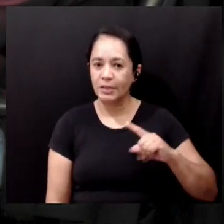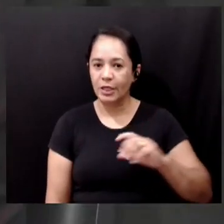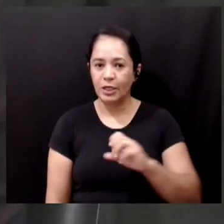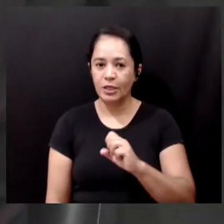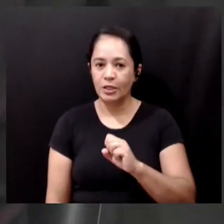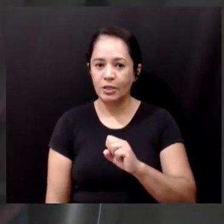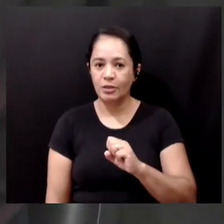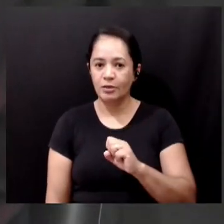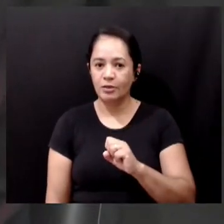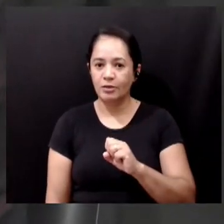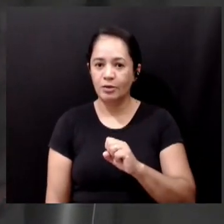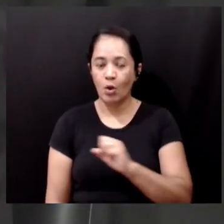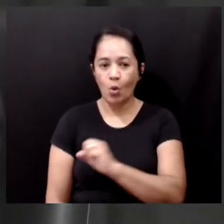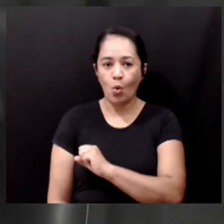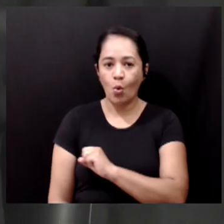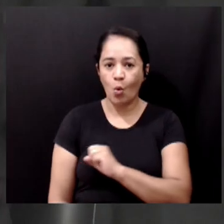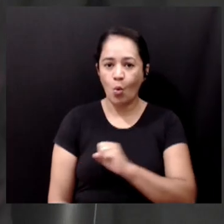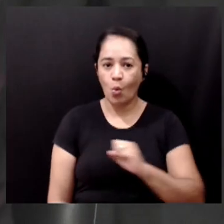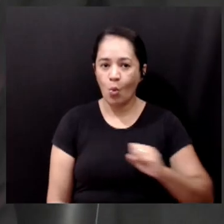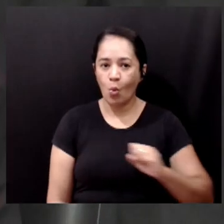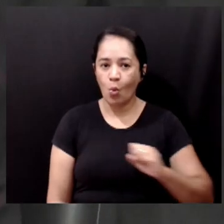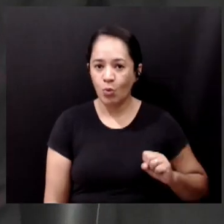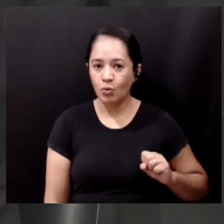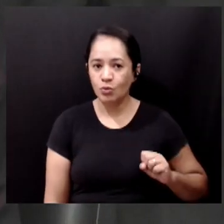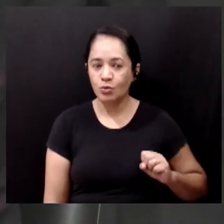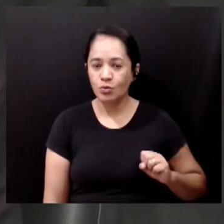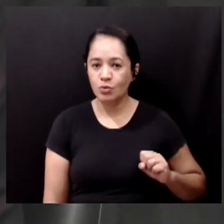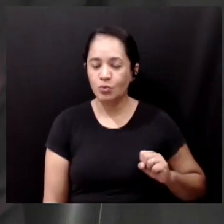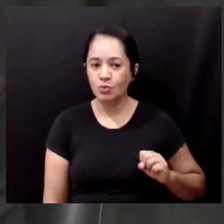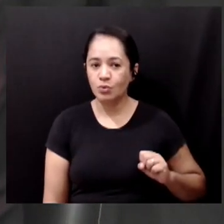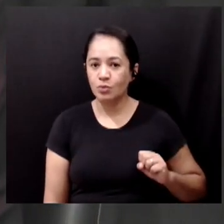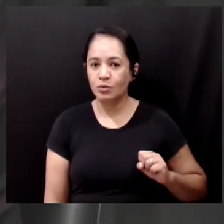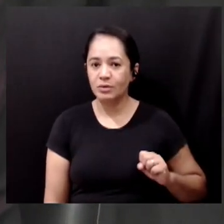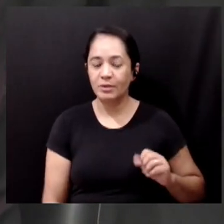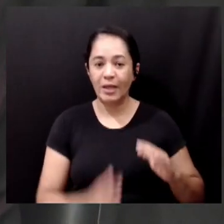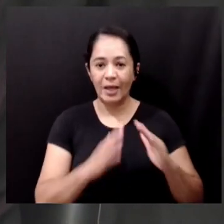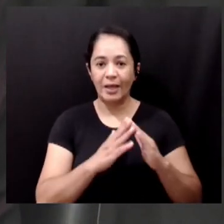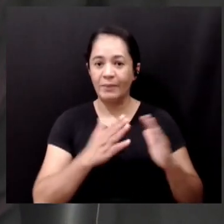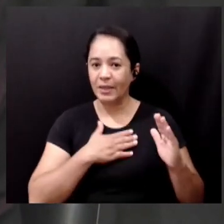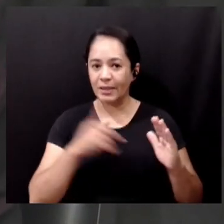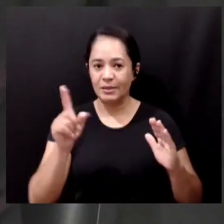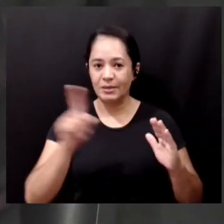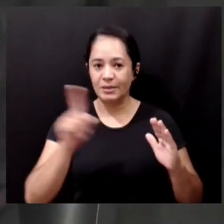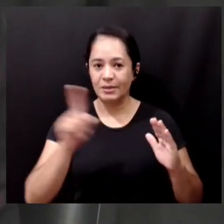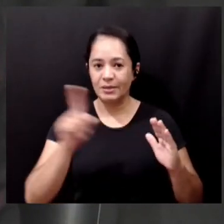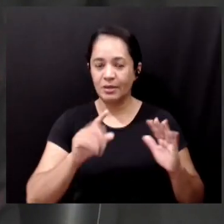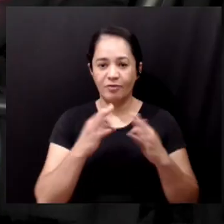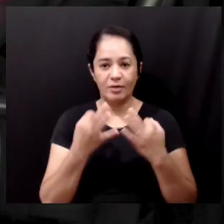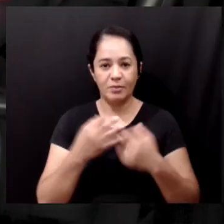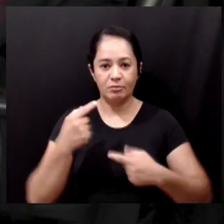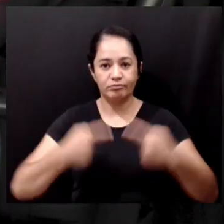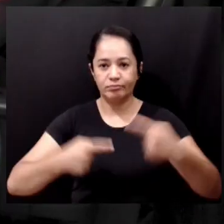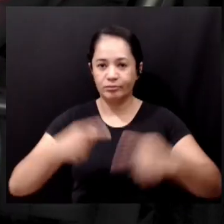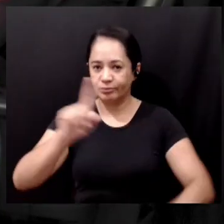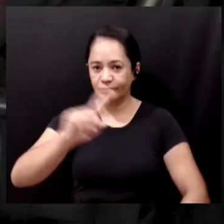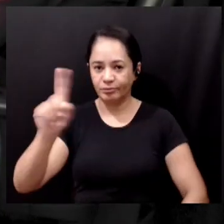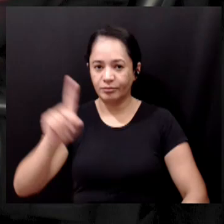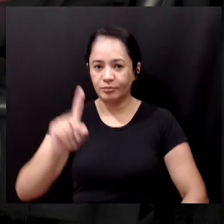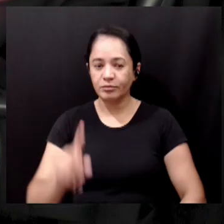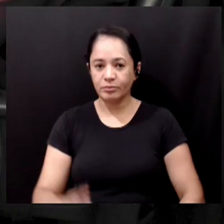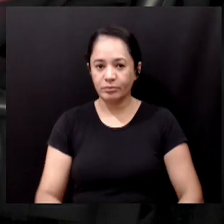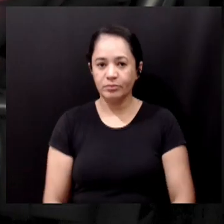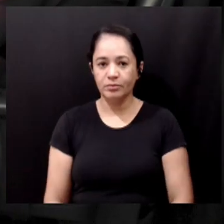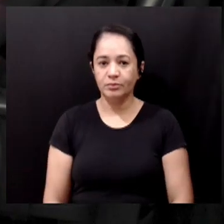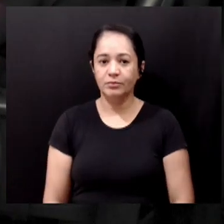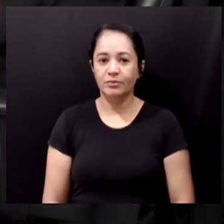não da minha família, da minha casa, não. Tá. Da minha casa não tenho nenhum familiar Tá. político, né? Esse sogro te incentivou? Ele